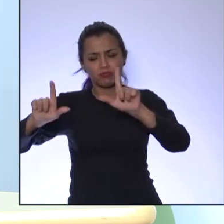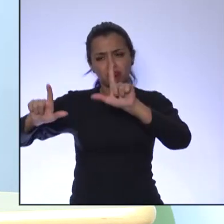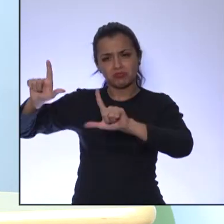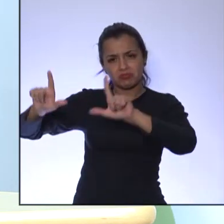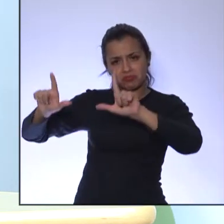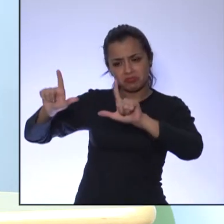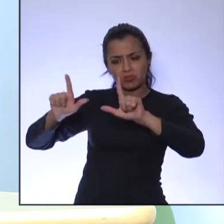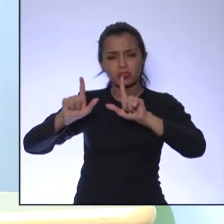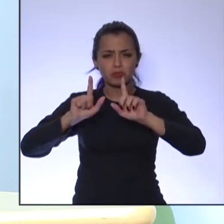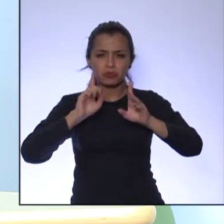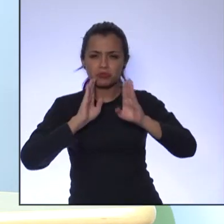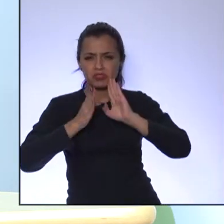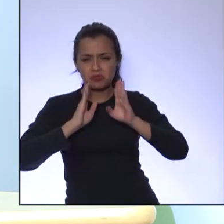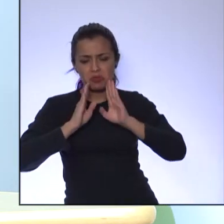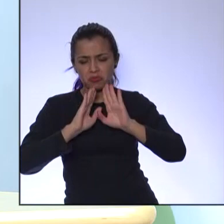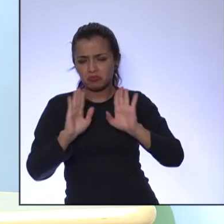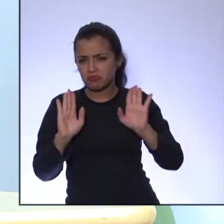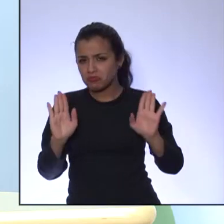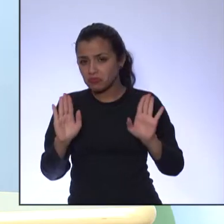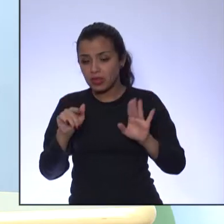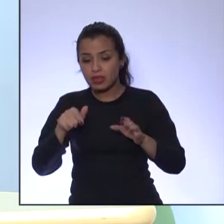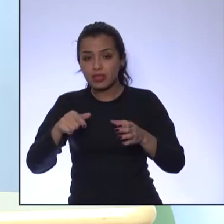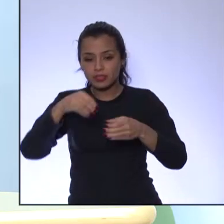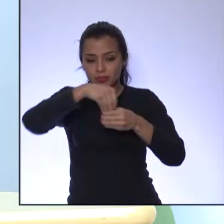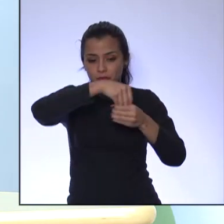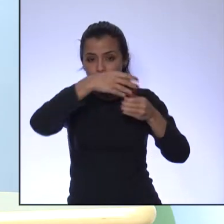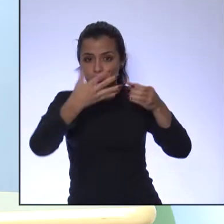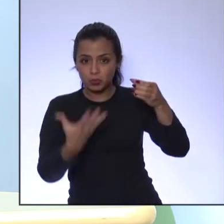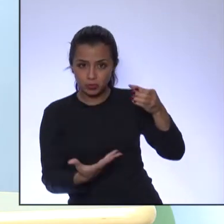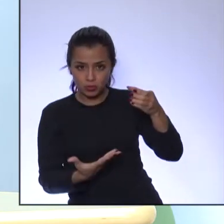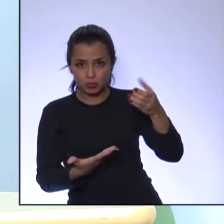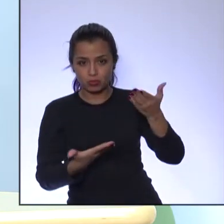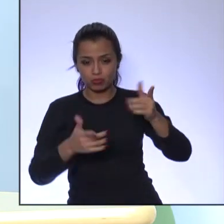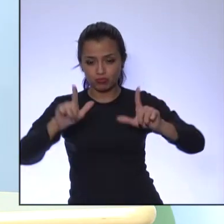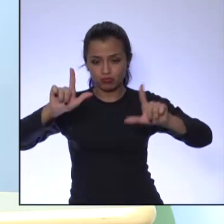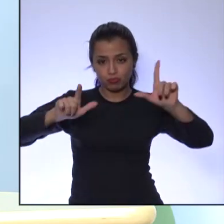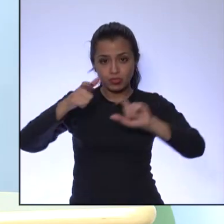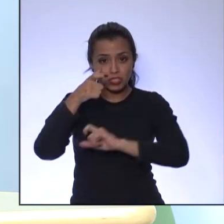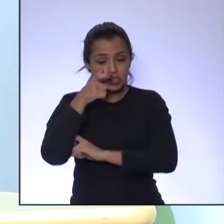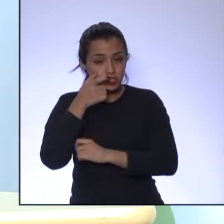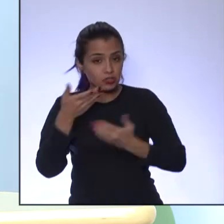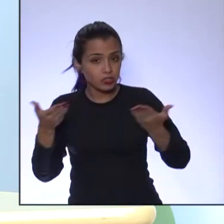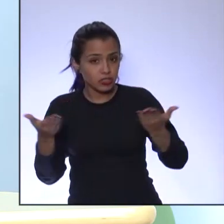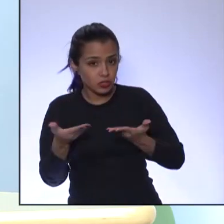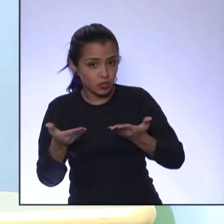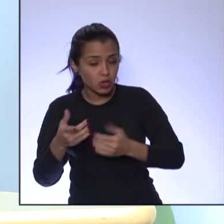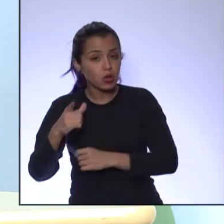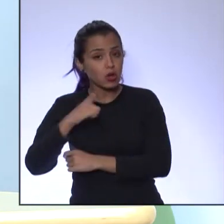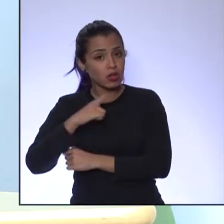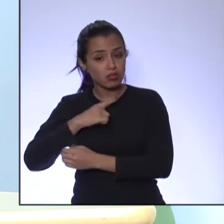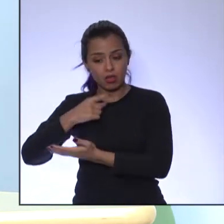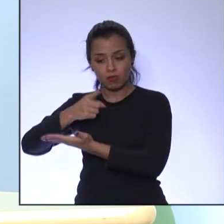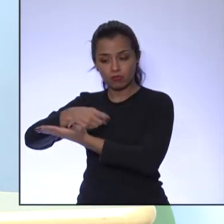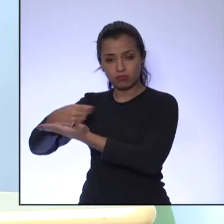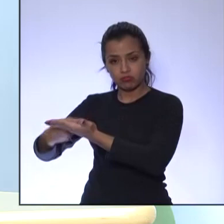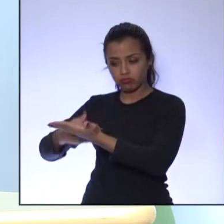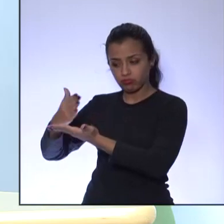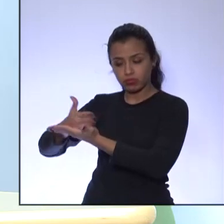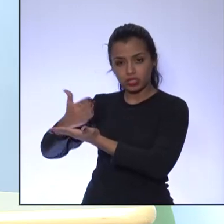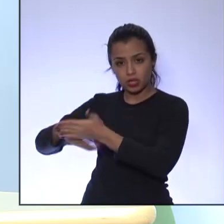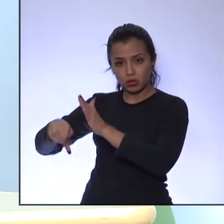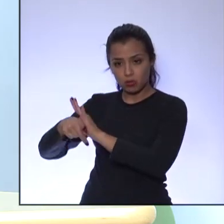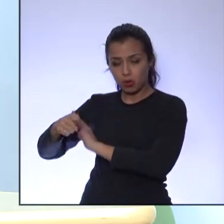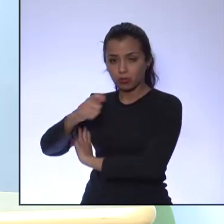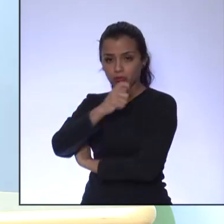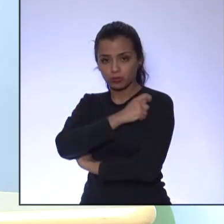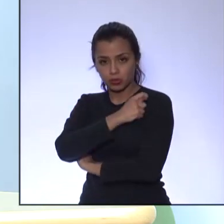pelo Facebook, esse conteúdo que nós vamos ver agora é um conteúdo que está disposto no caderno do aluno. Então, quem